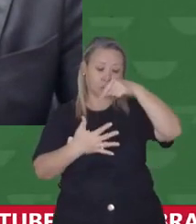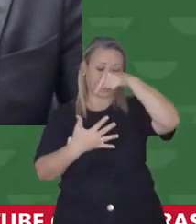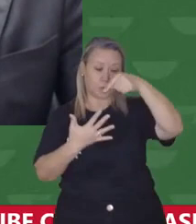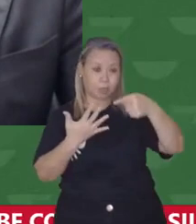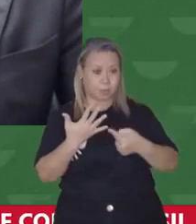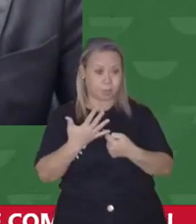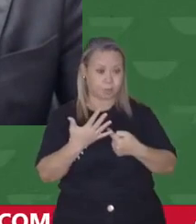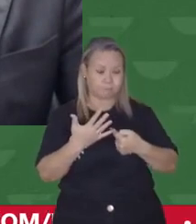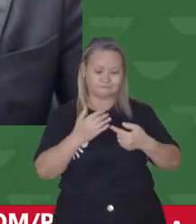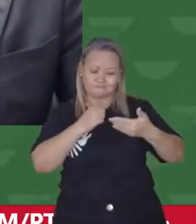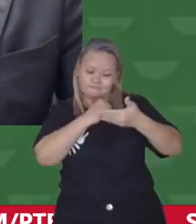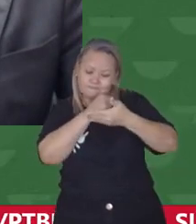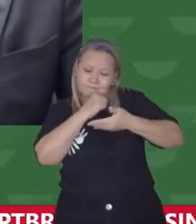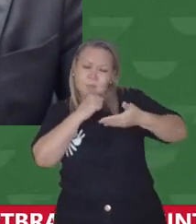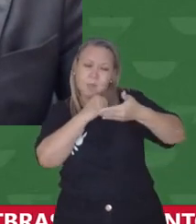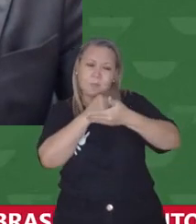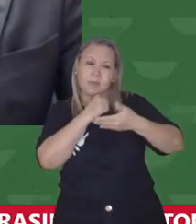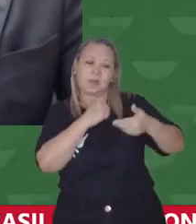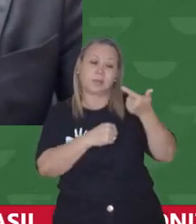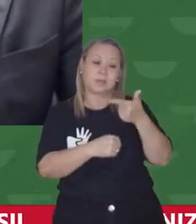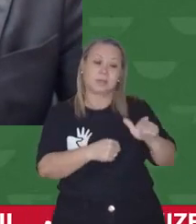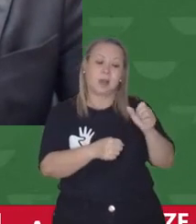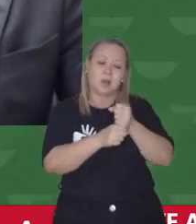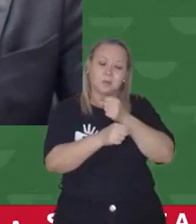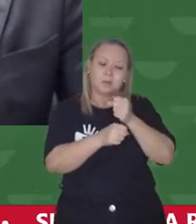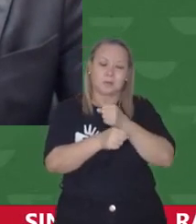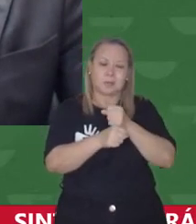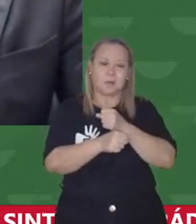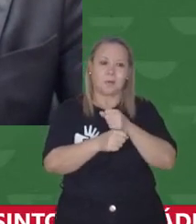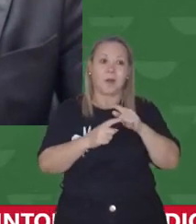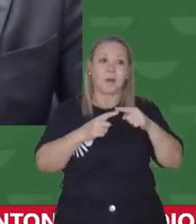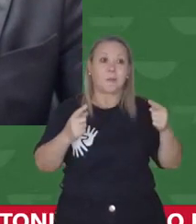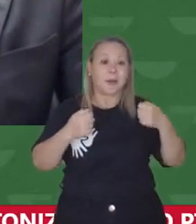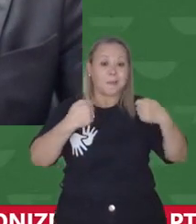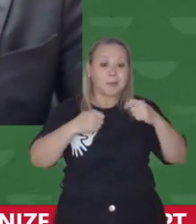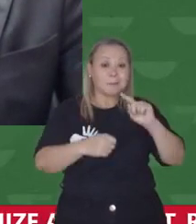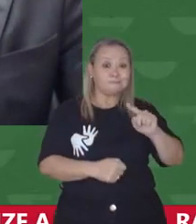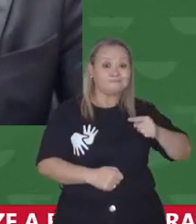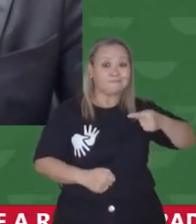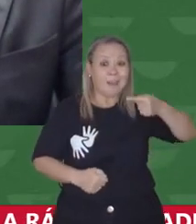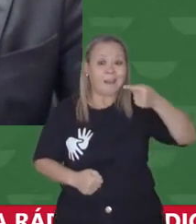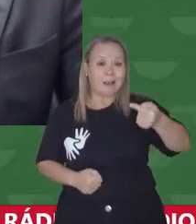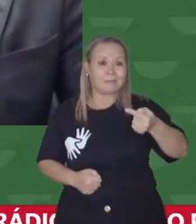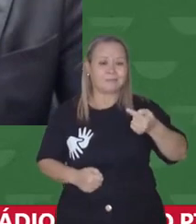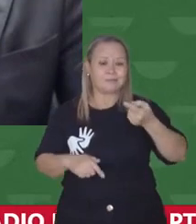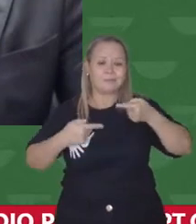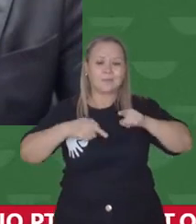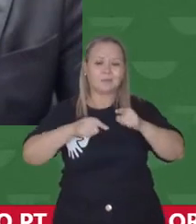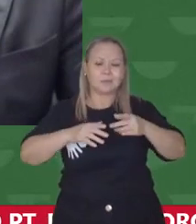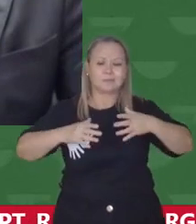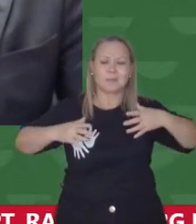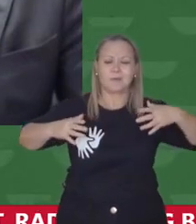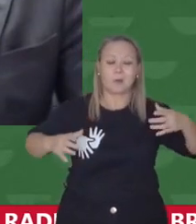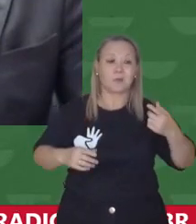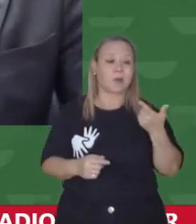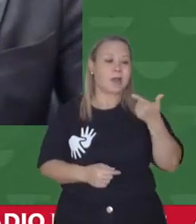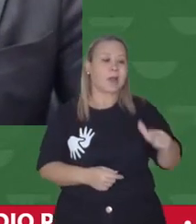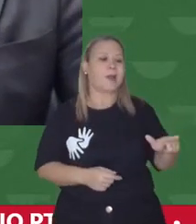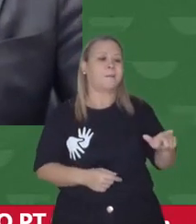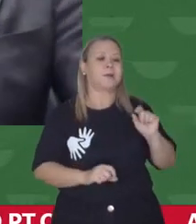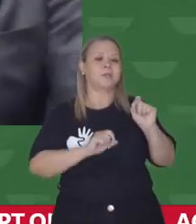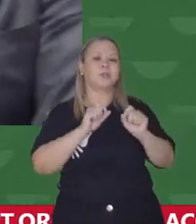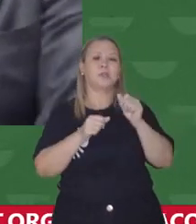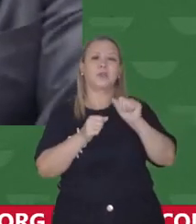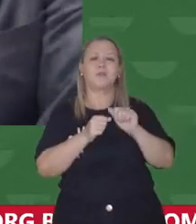reconstrução. Mas, como eu disse, nós temos que ir além. O grande desafio não é repetir apenas o que nós fizemos